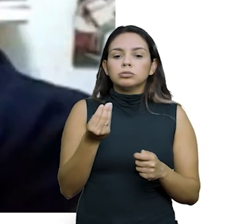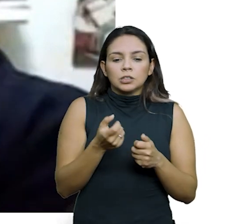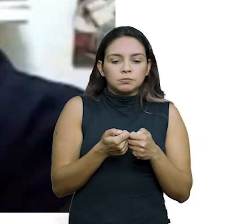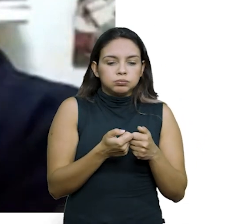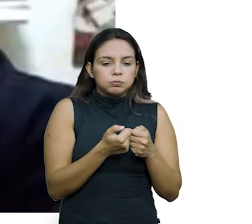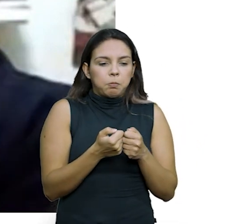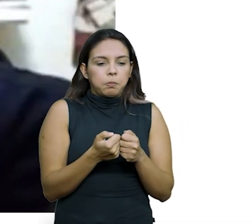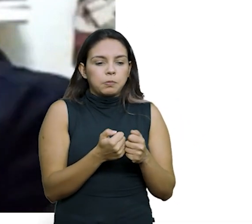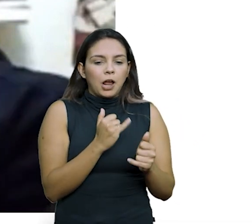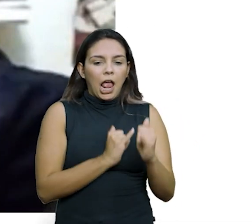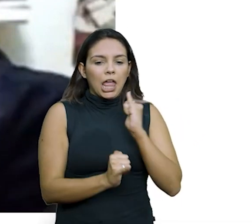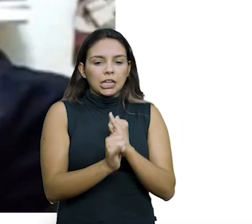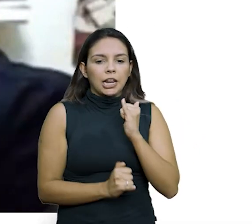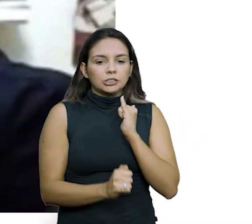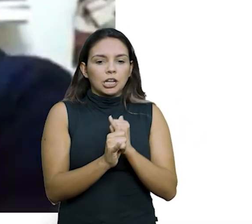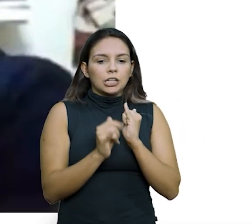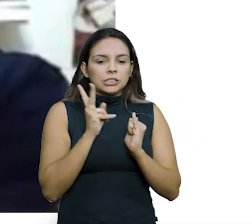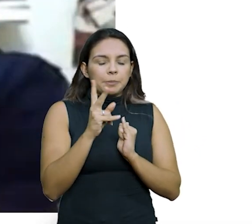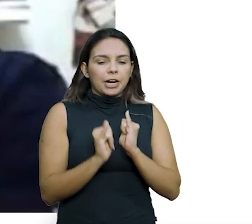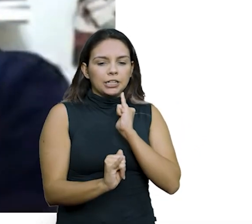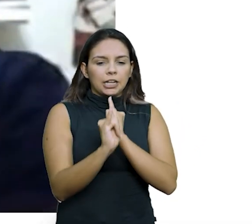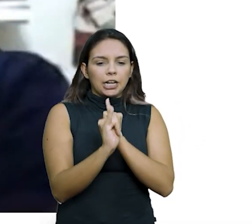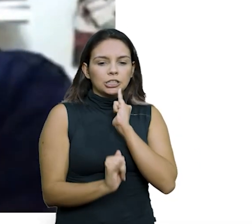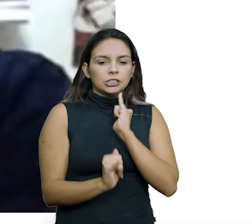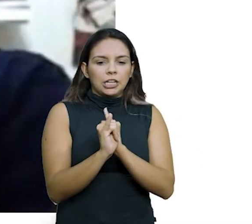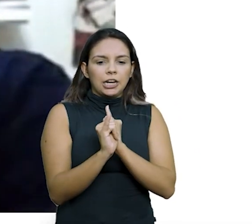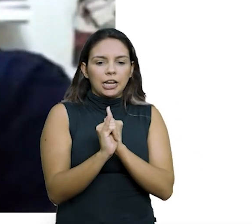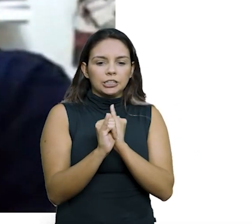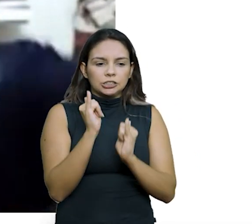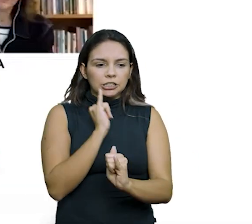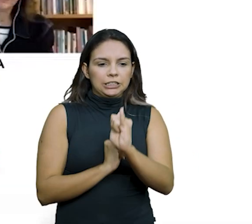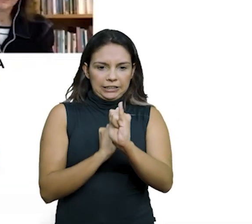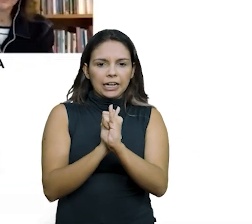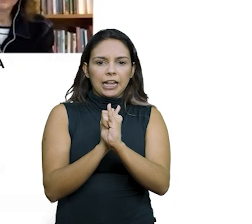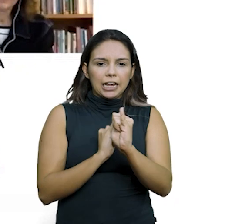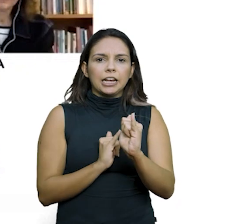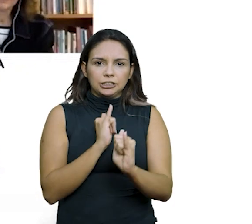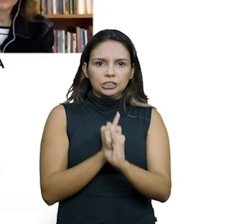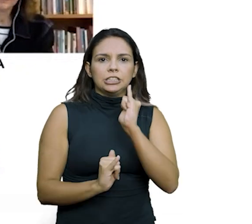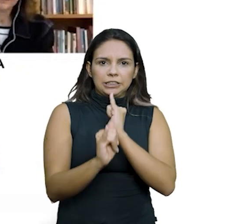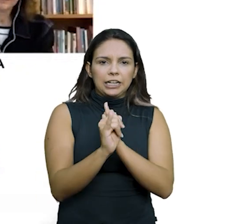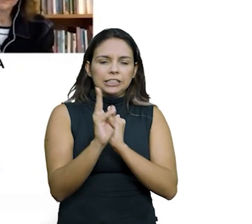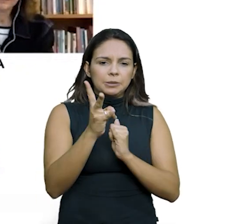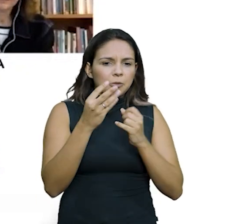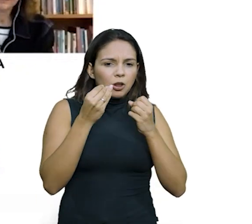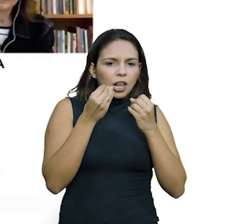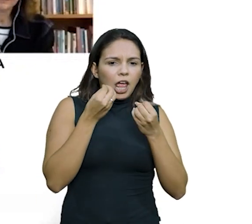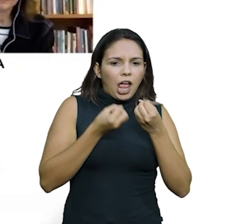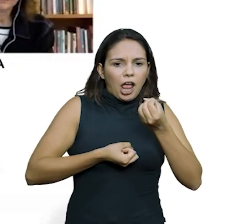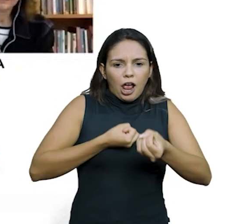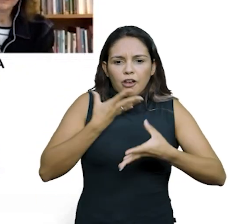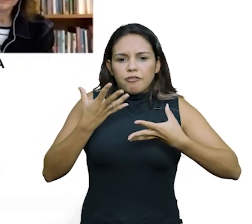hiperconectados e, na maior parte das vezes, eles estão sujeitos a essa imensidão de informações